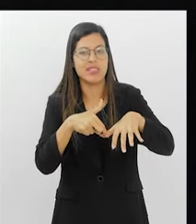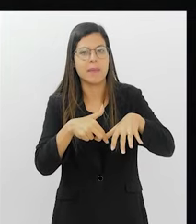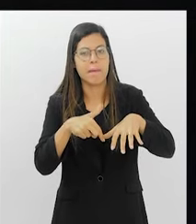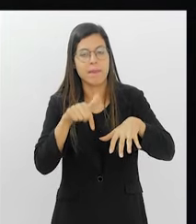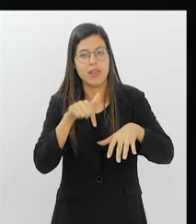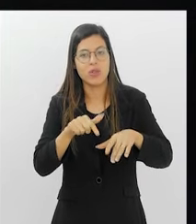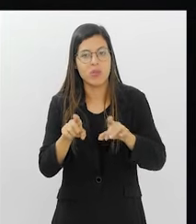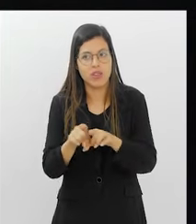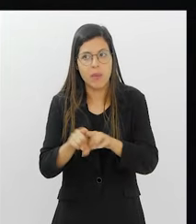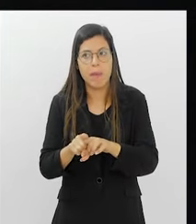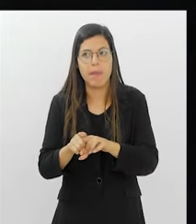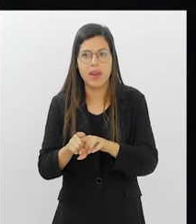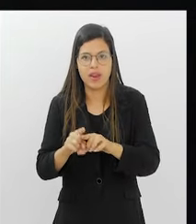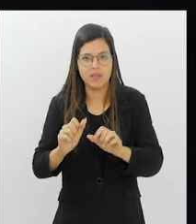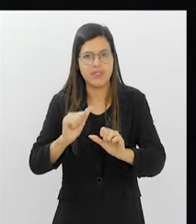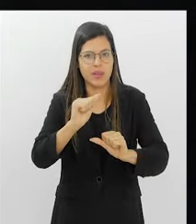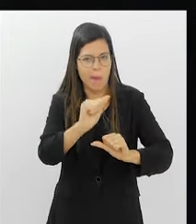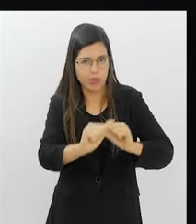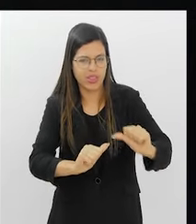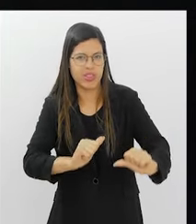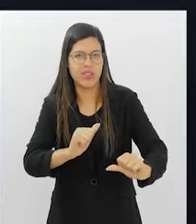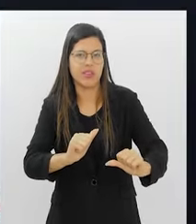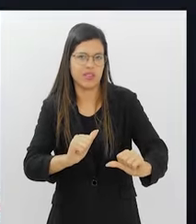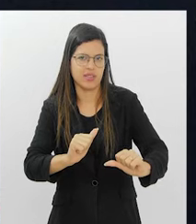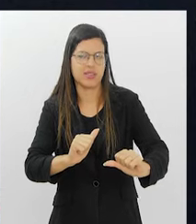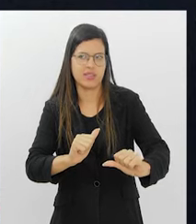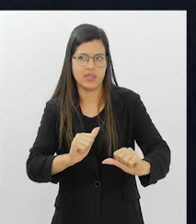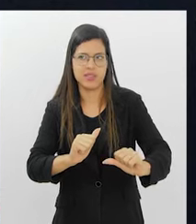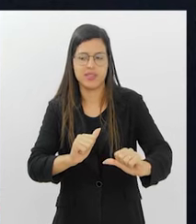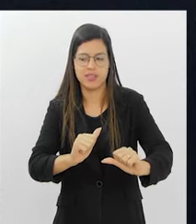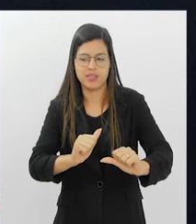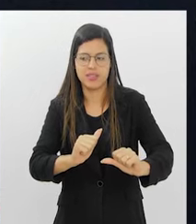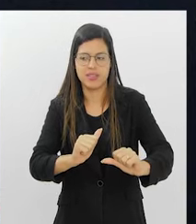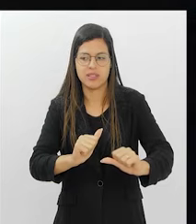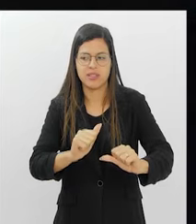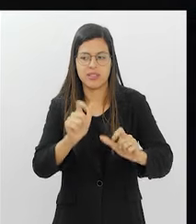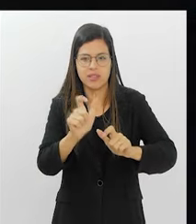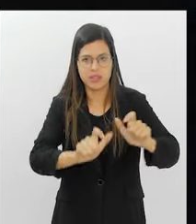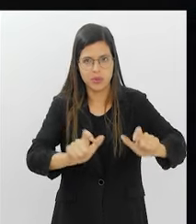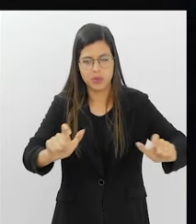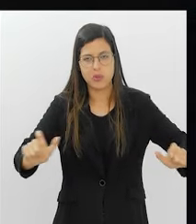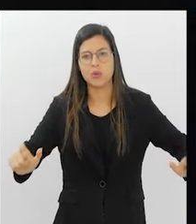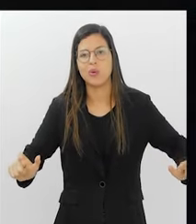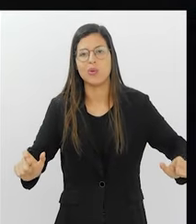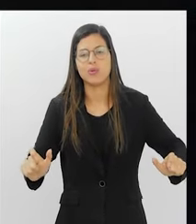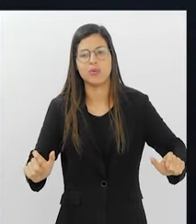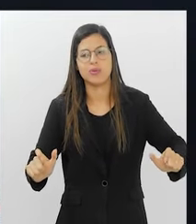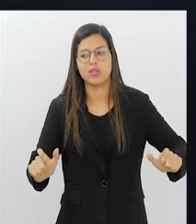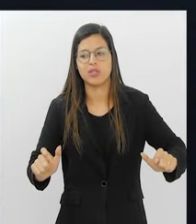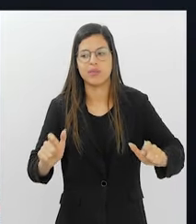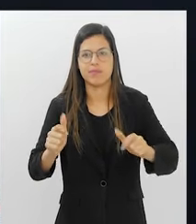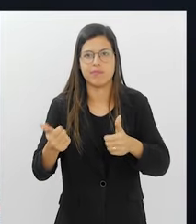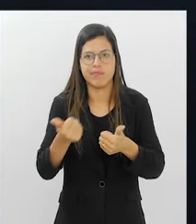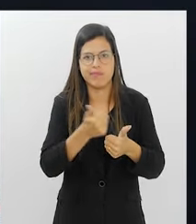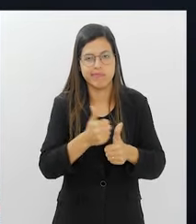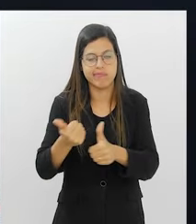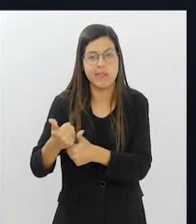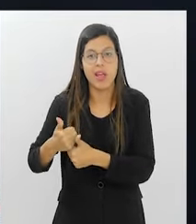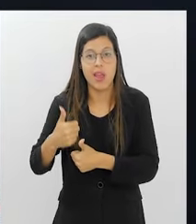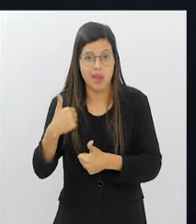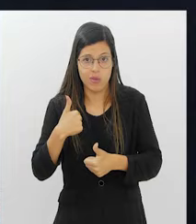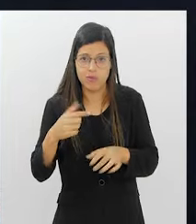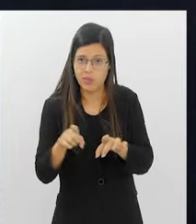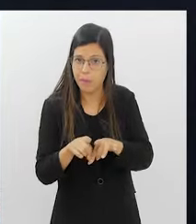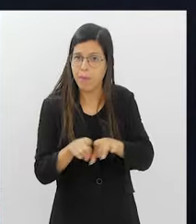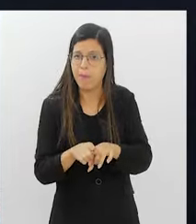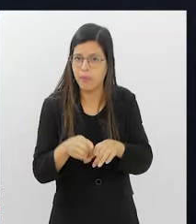Elenco primeira ve foi fáil né porque uma coisa acaba lev uma coisa gerou a outra né e eu tava na Avenida eu tava na